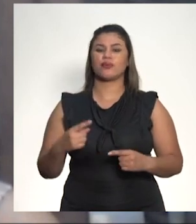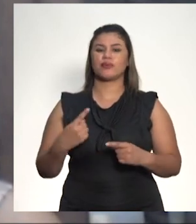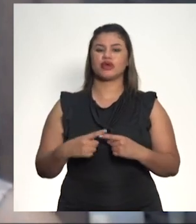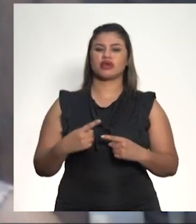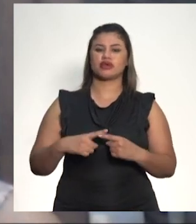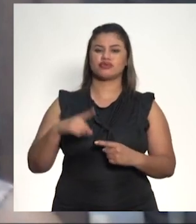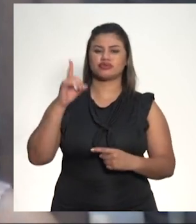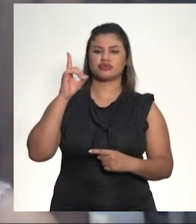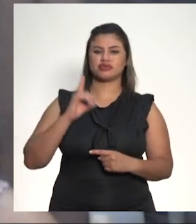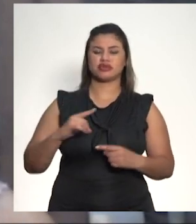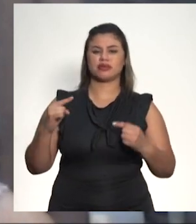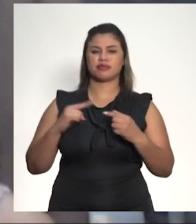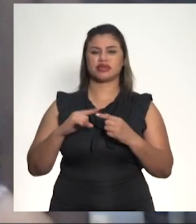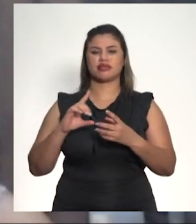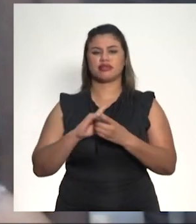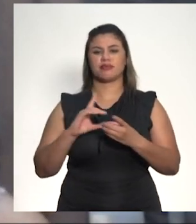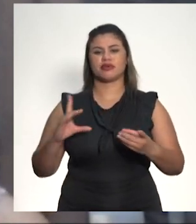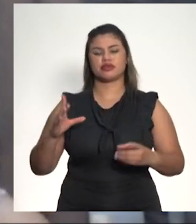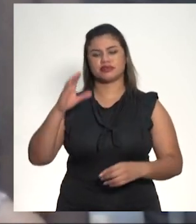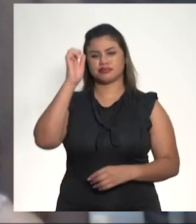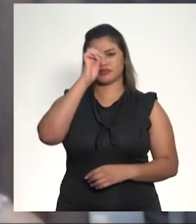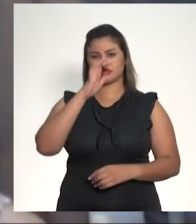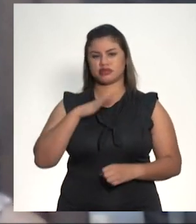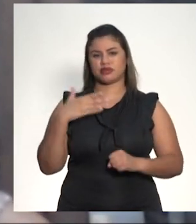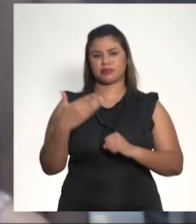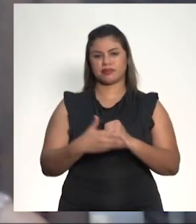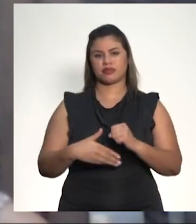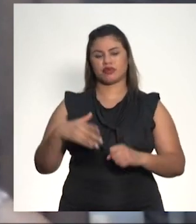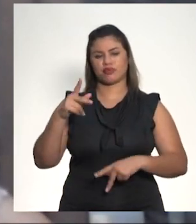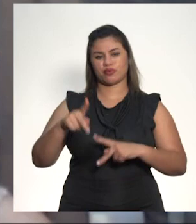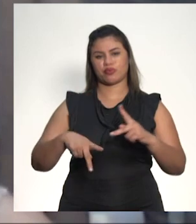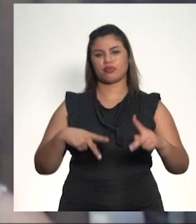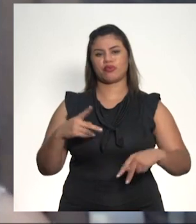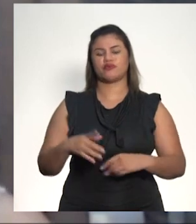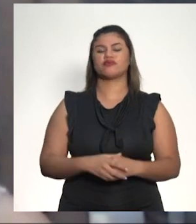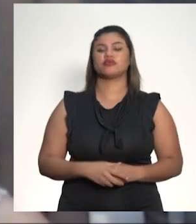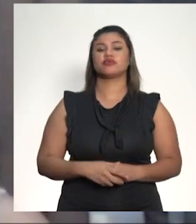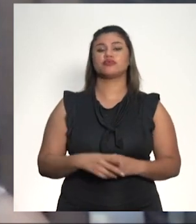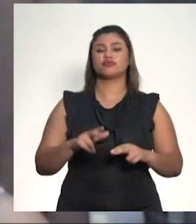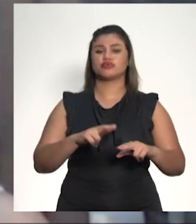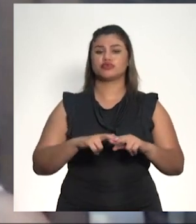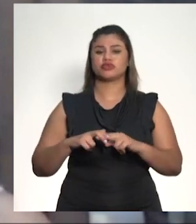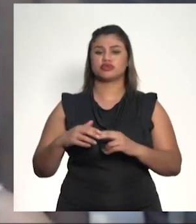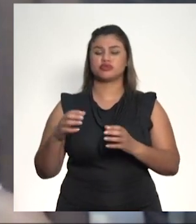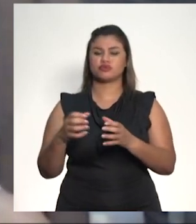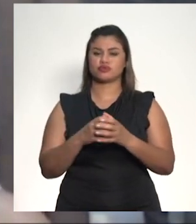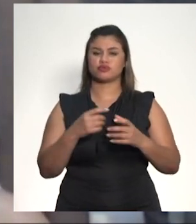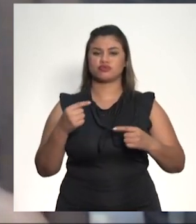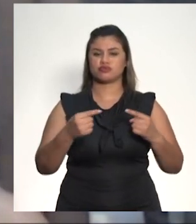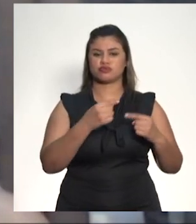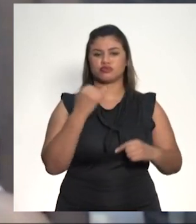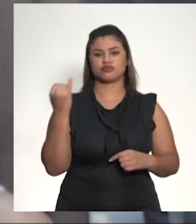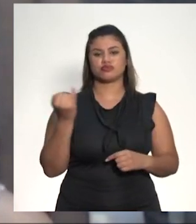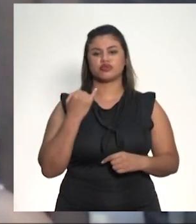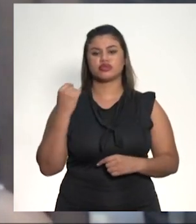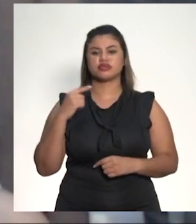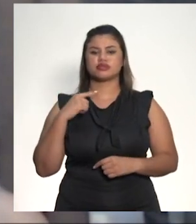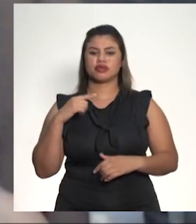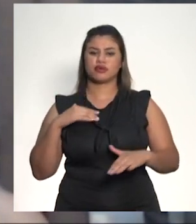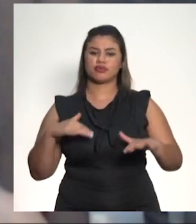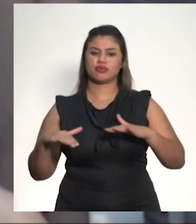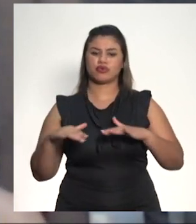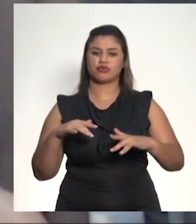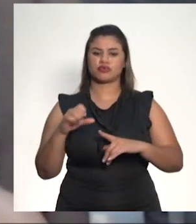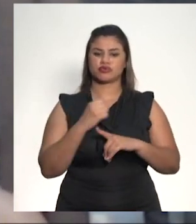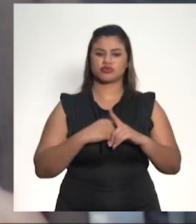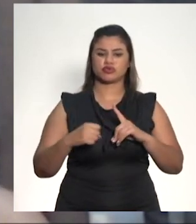a democracia brasileira tem como um princípio emanar do povo. Né? Por isso que a organização política é tão importante. E os movimentos